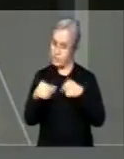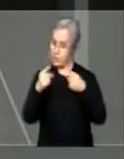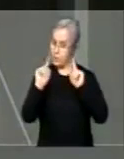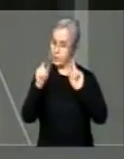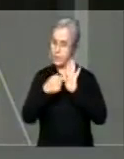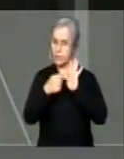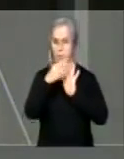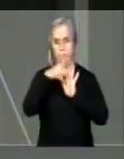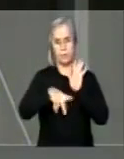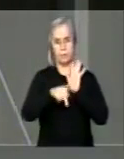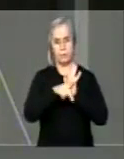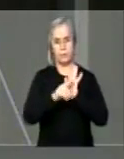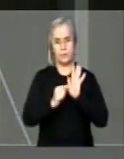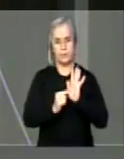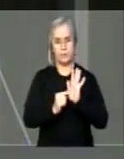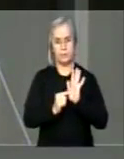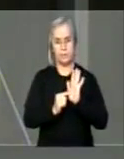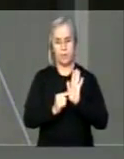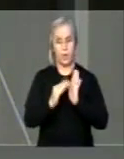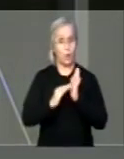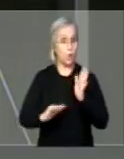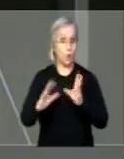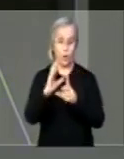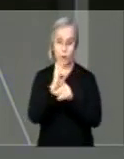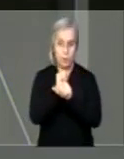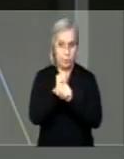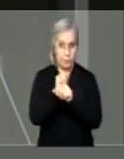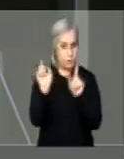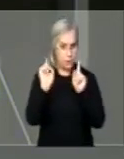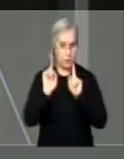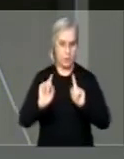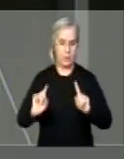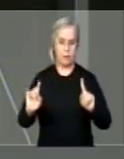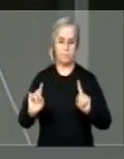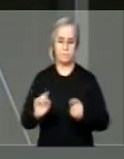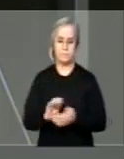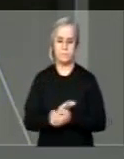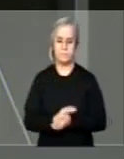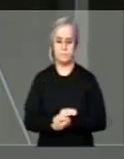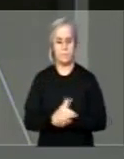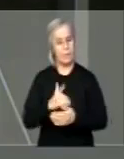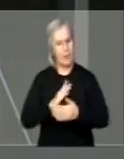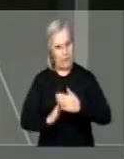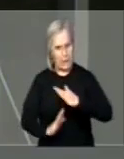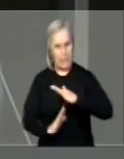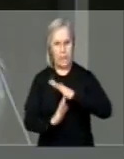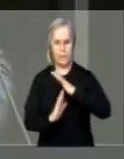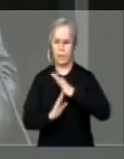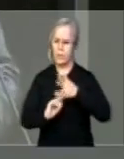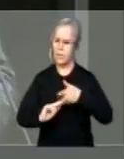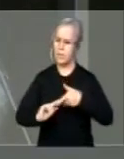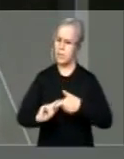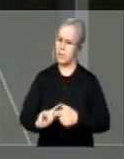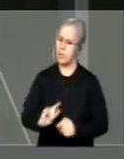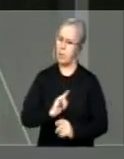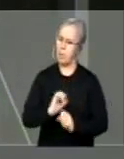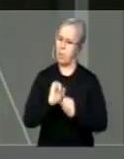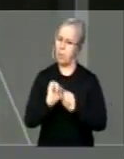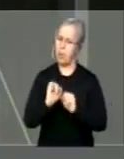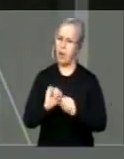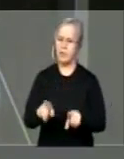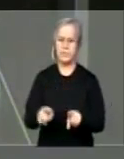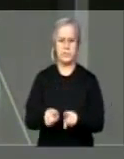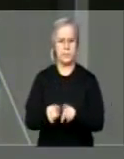medida provisória, na sua inteireza, nas suas limitações, na sua possibilidade,